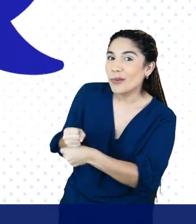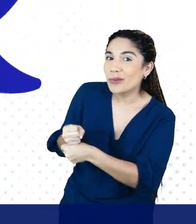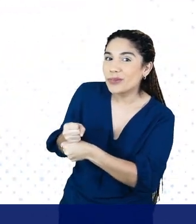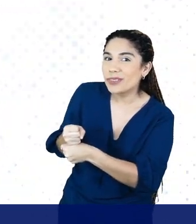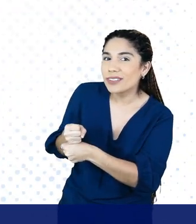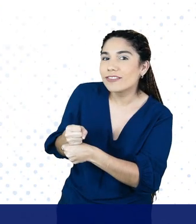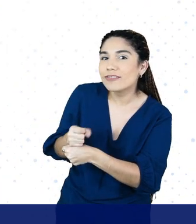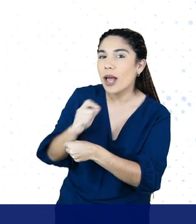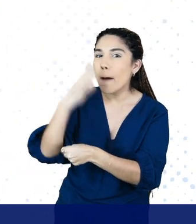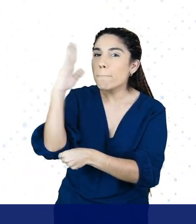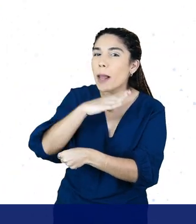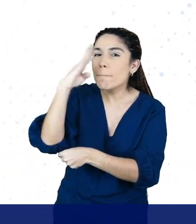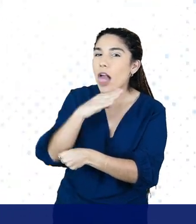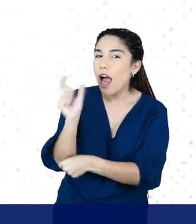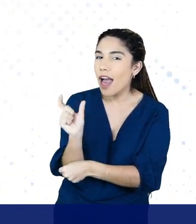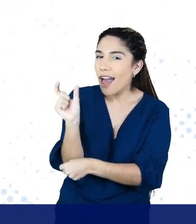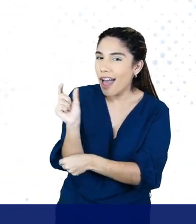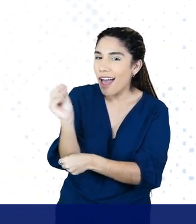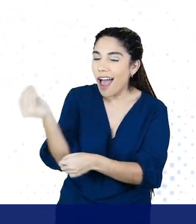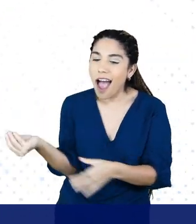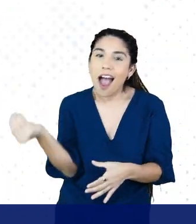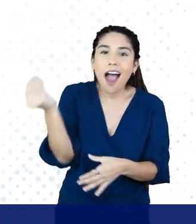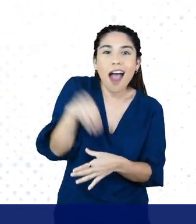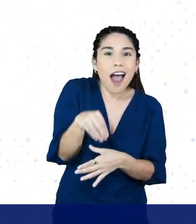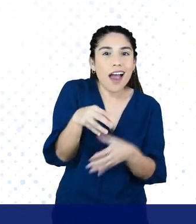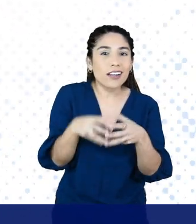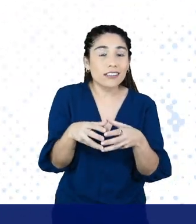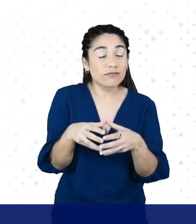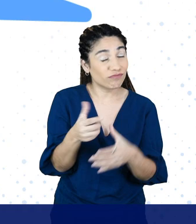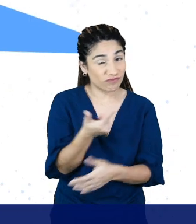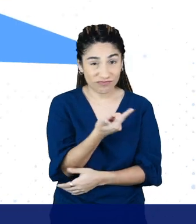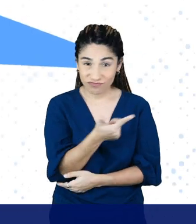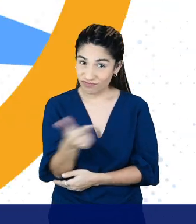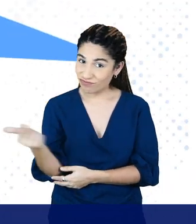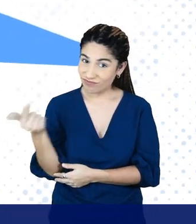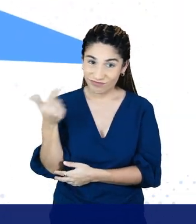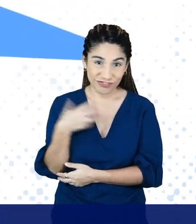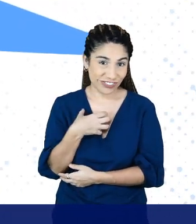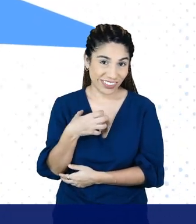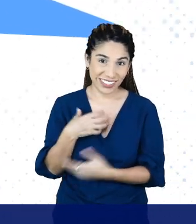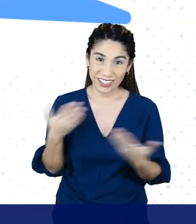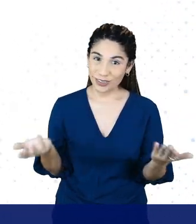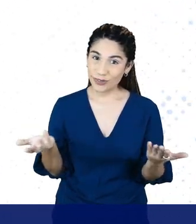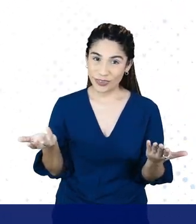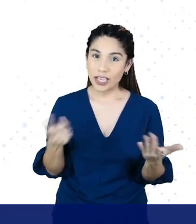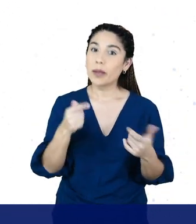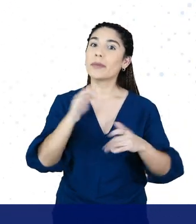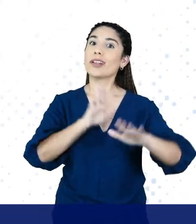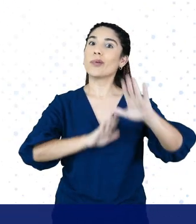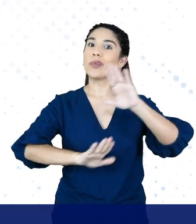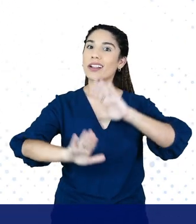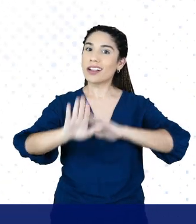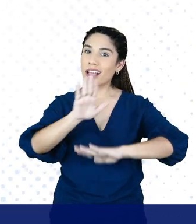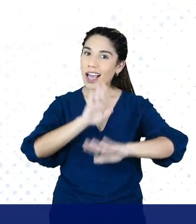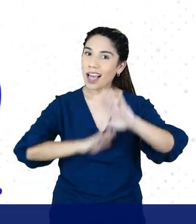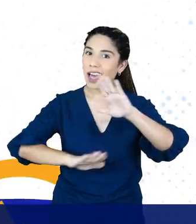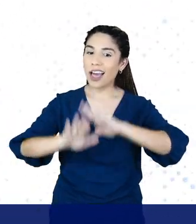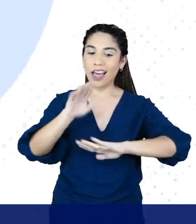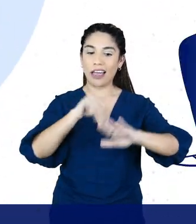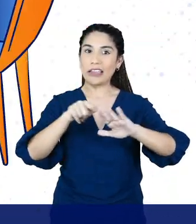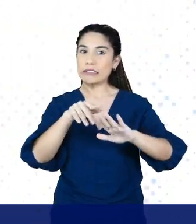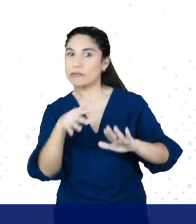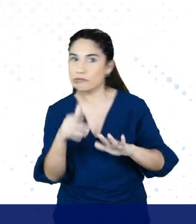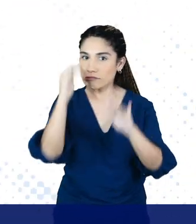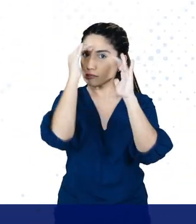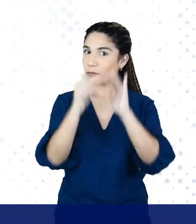pimentinha faz parte da convivência. Não tem jeito. Só é preciso tomar cuidado para não cair no desrespeito, combinado?